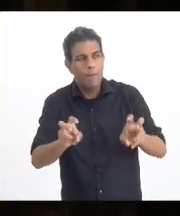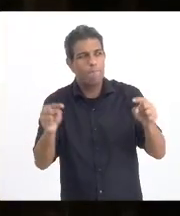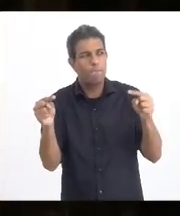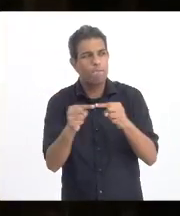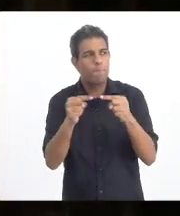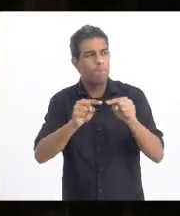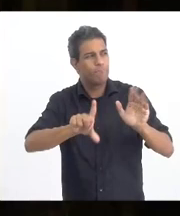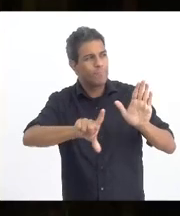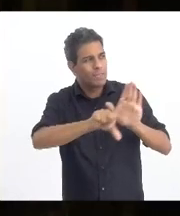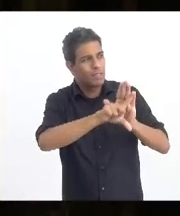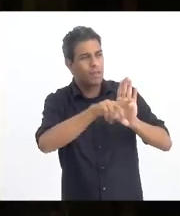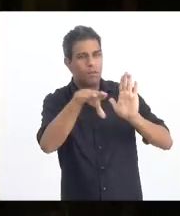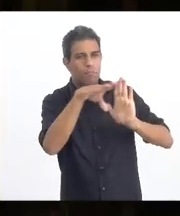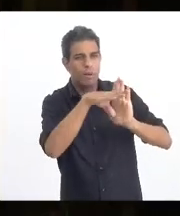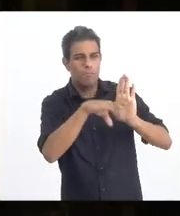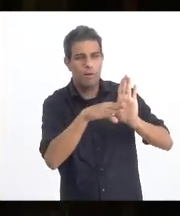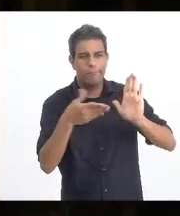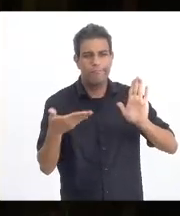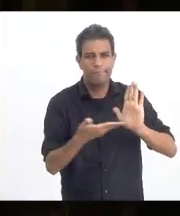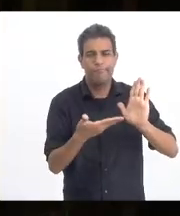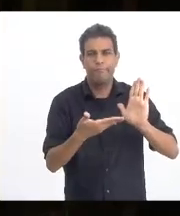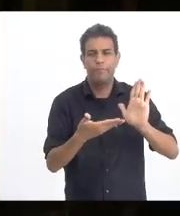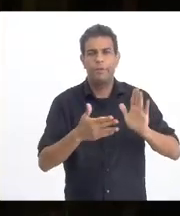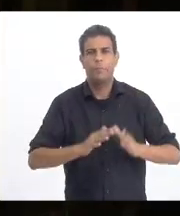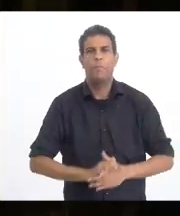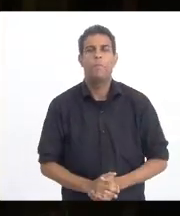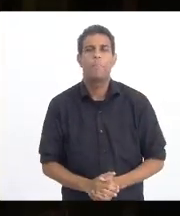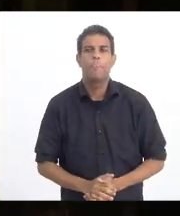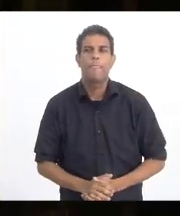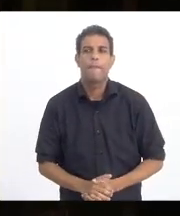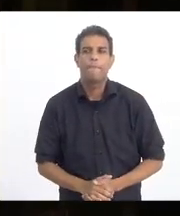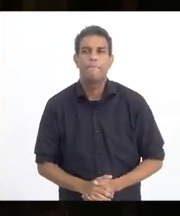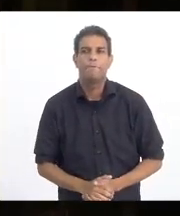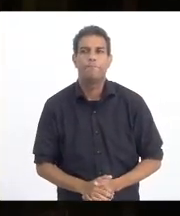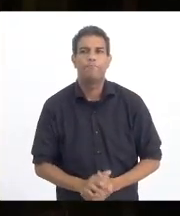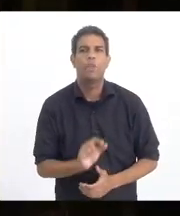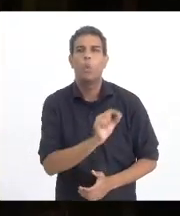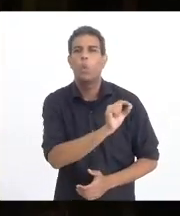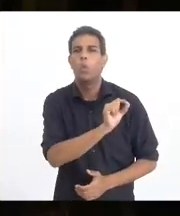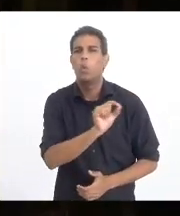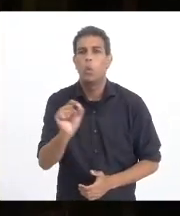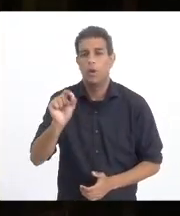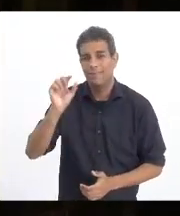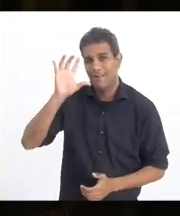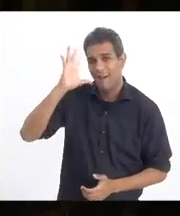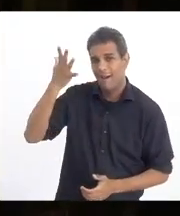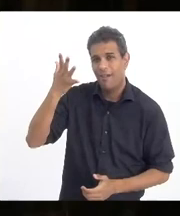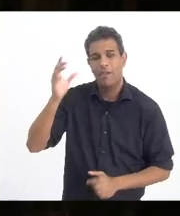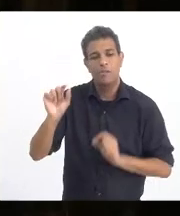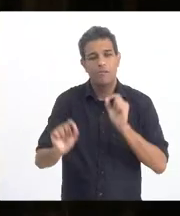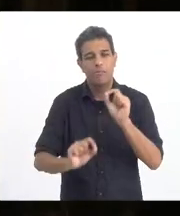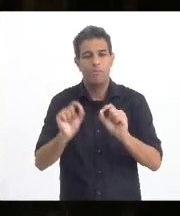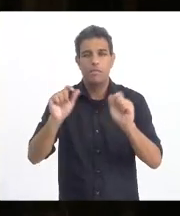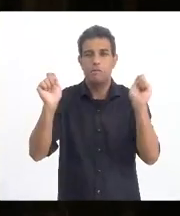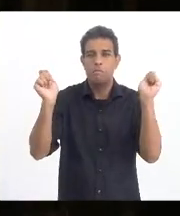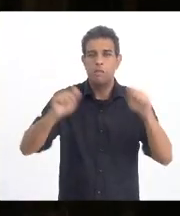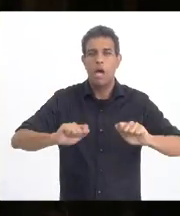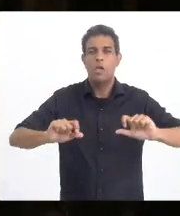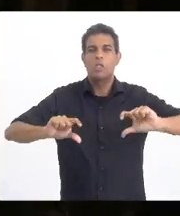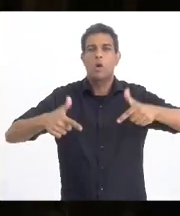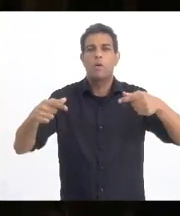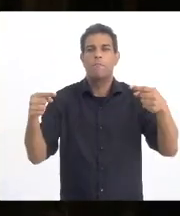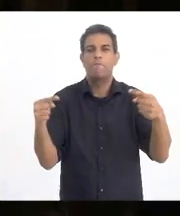numa lei à parte, num segundo momento. O que foi feito aqui foi feito para que a gente pudesse dar um mínimo